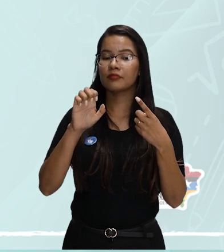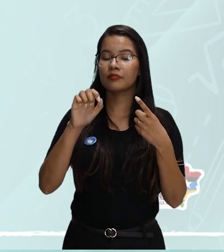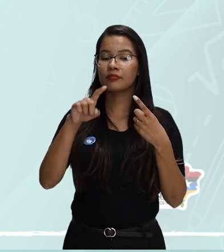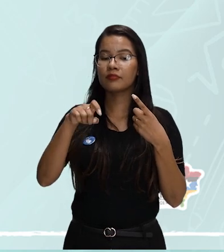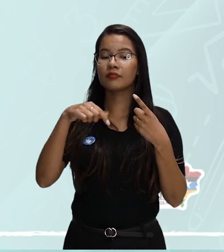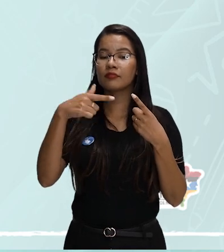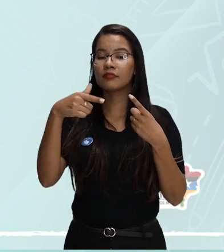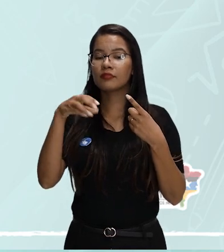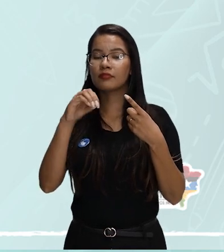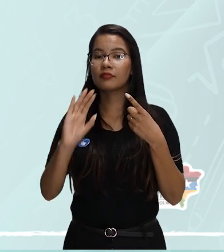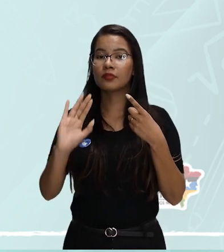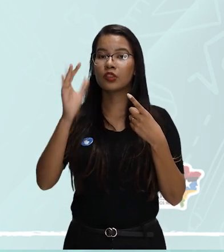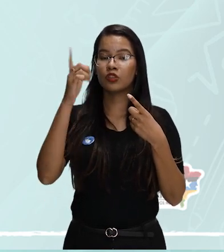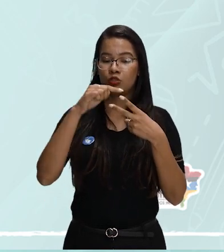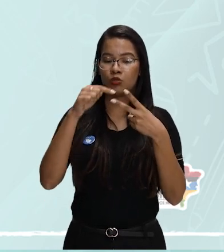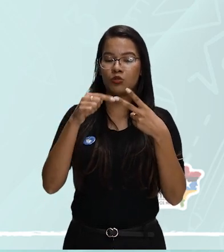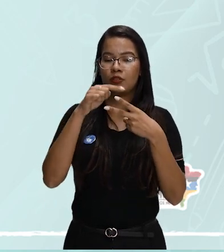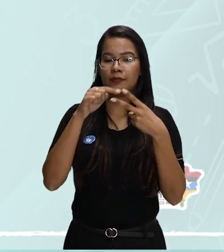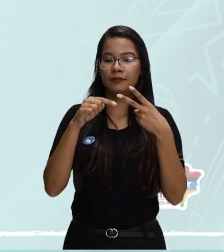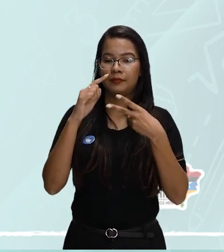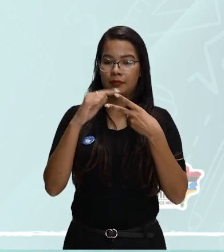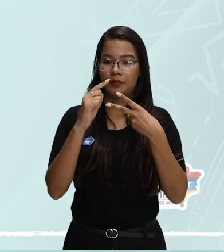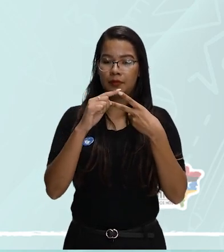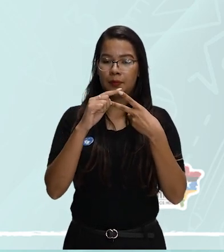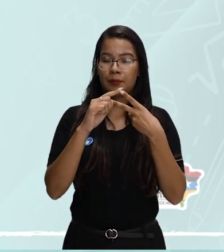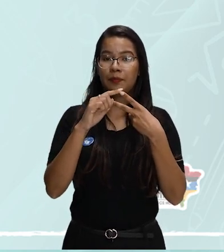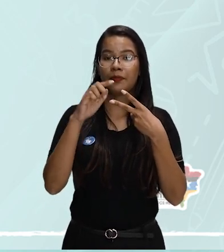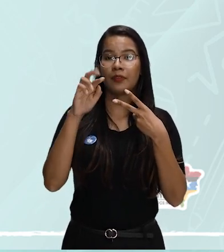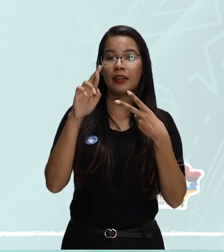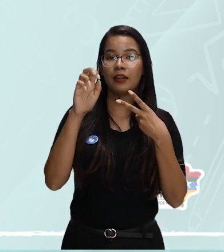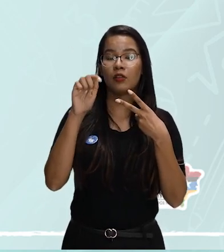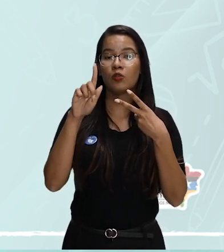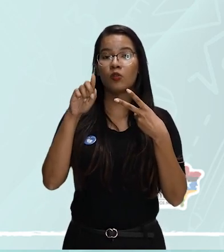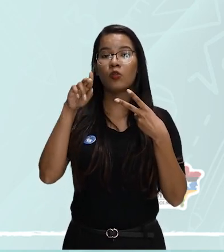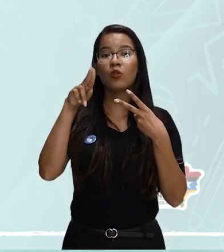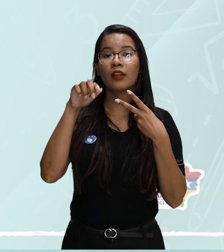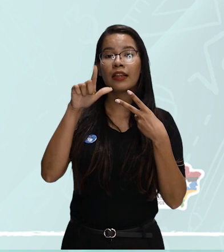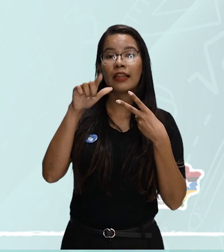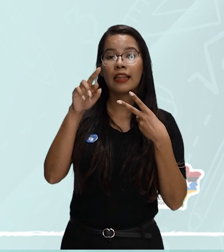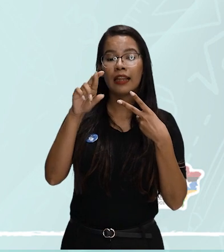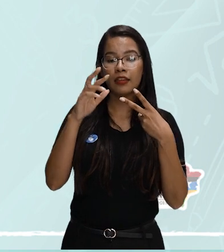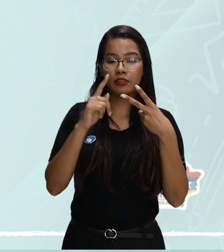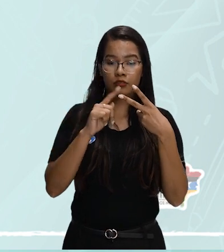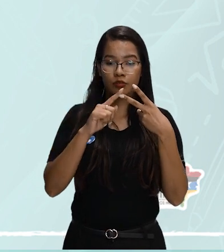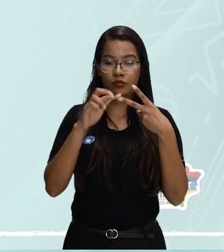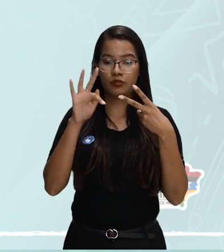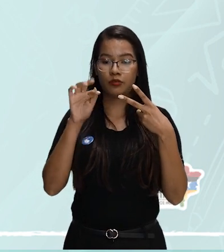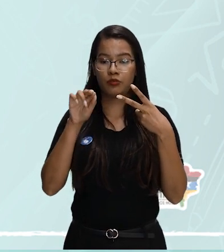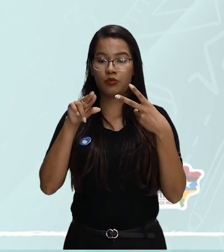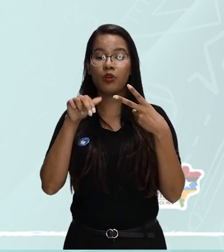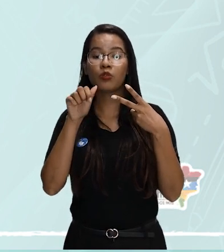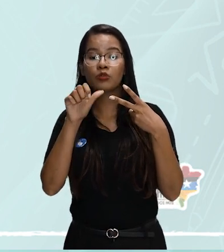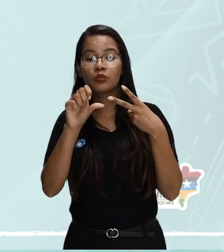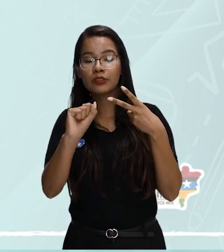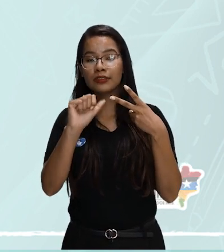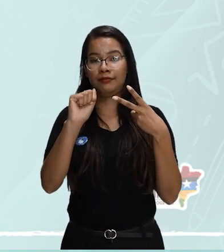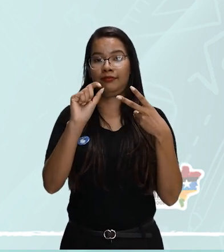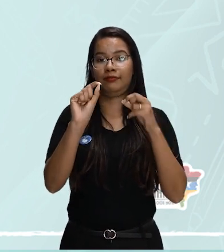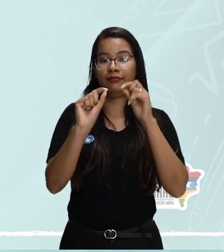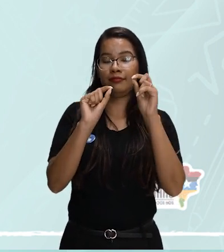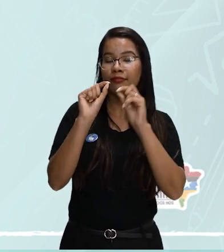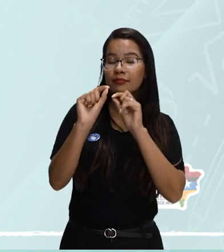A reflexão regular e a reflexão difusa, certo? A reflexão regular é